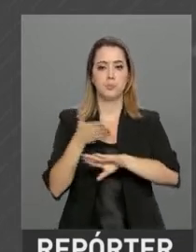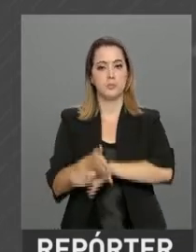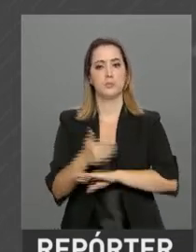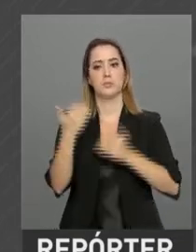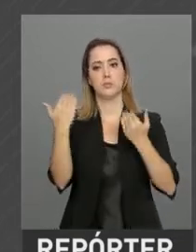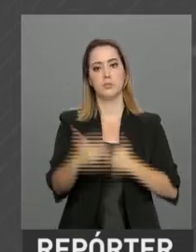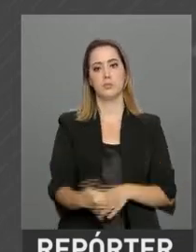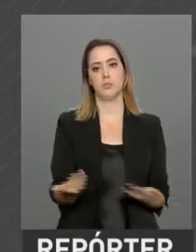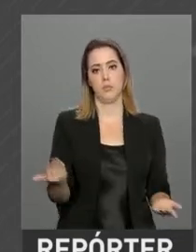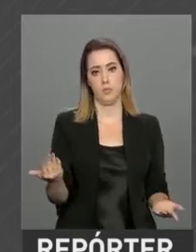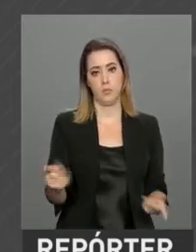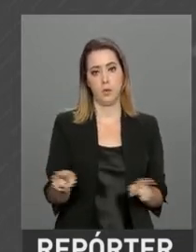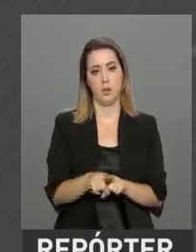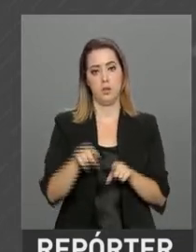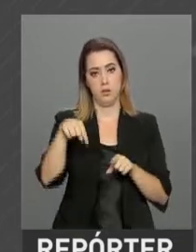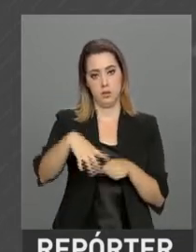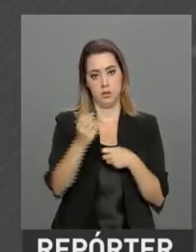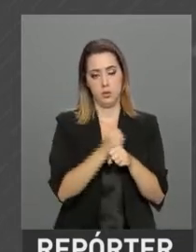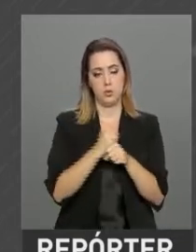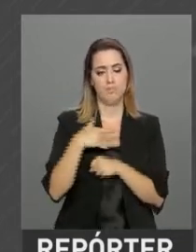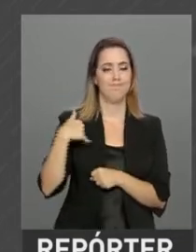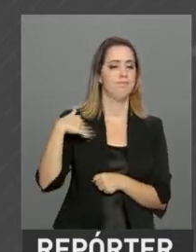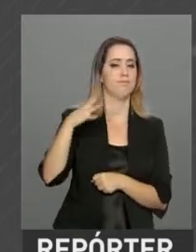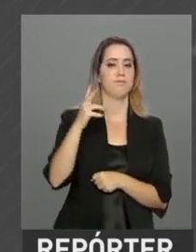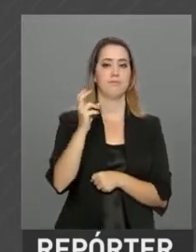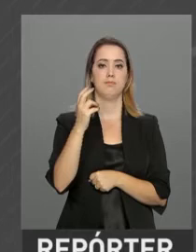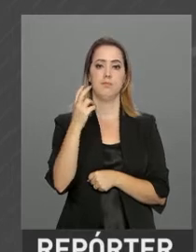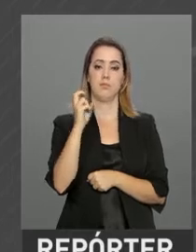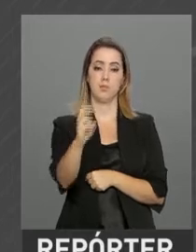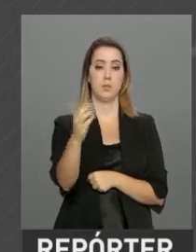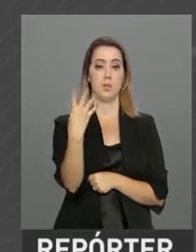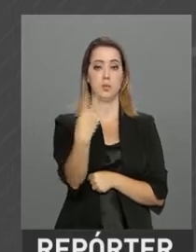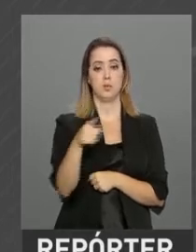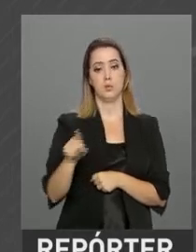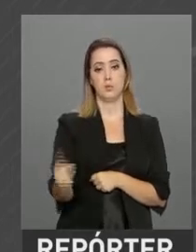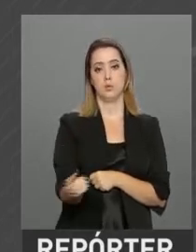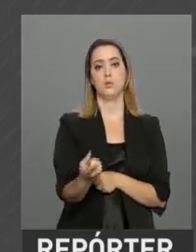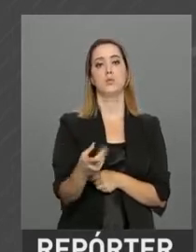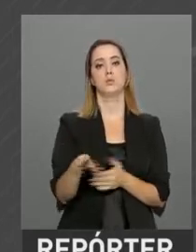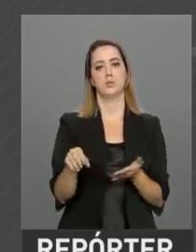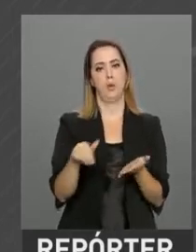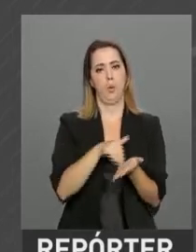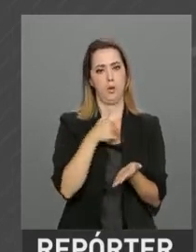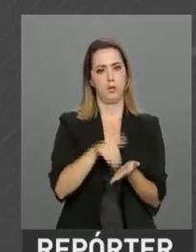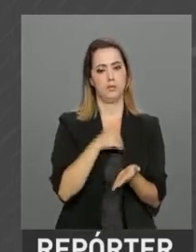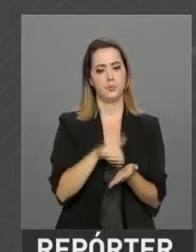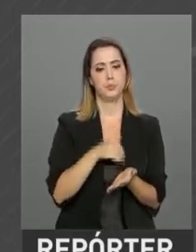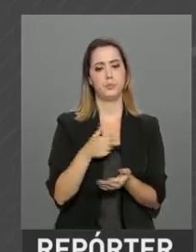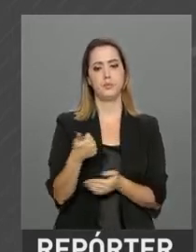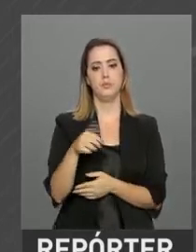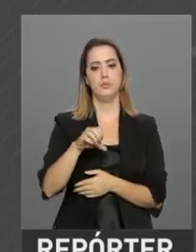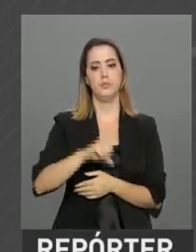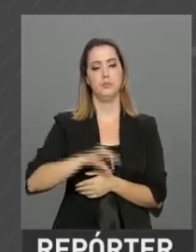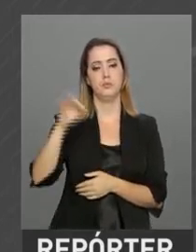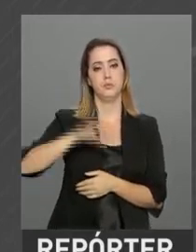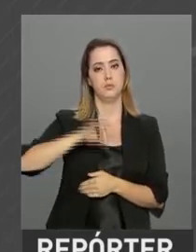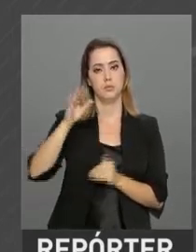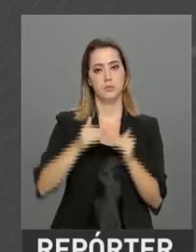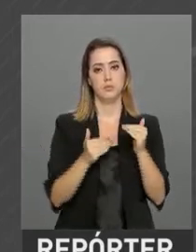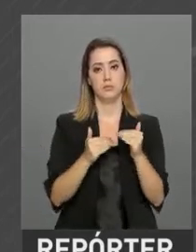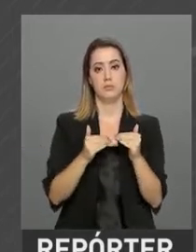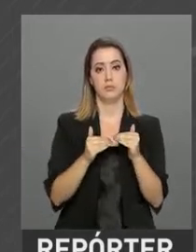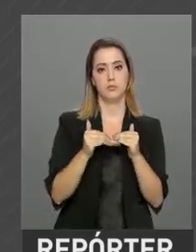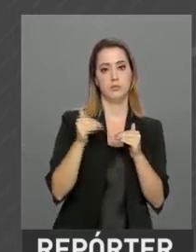das provas neste ano são mais de 54 mil inscritos o número é 19 por cento mais alto do que na edição